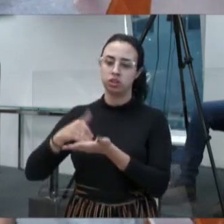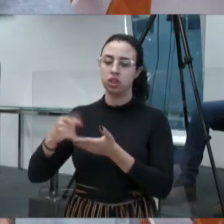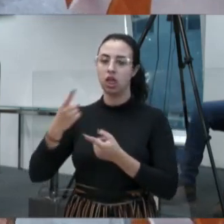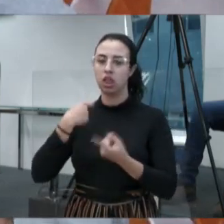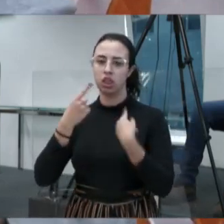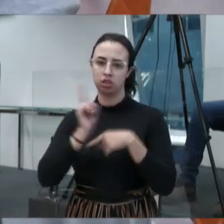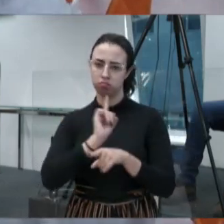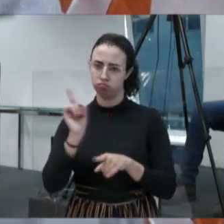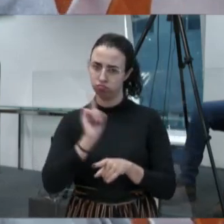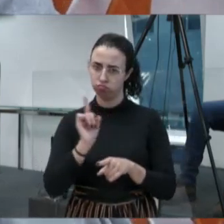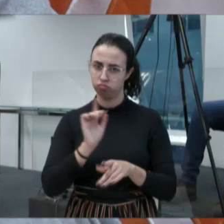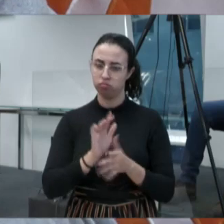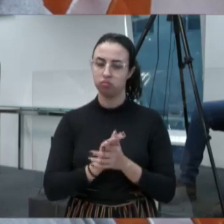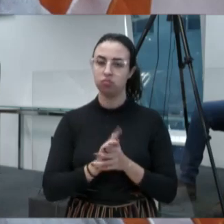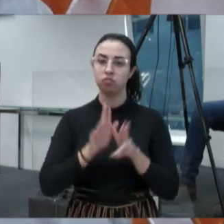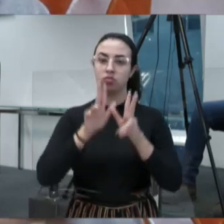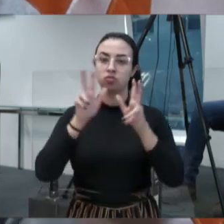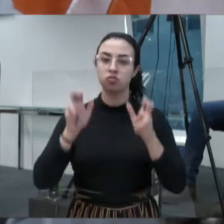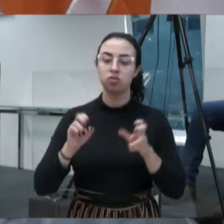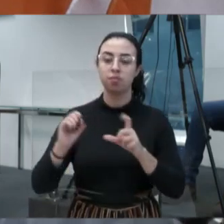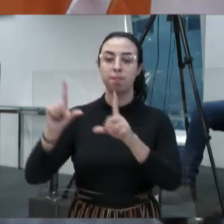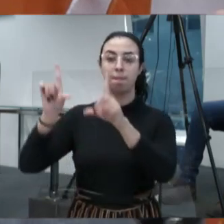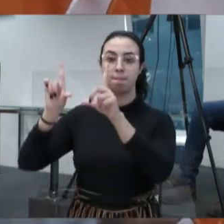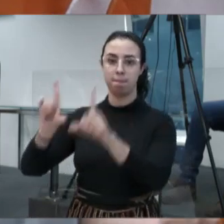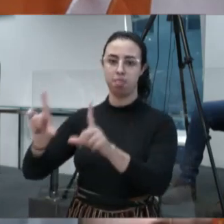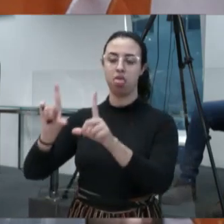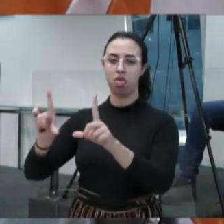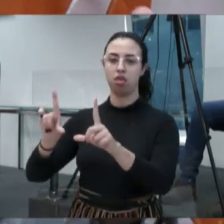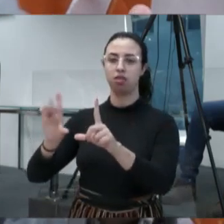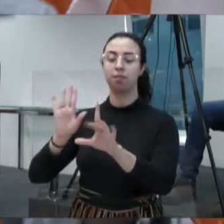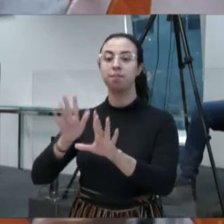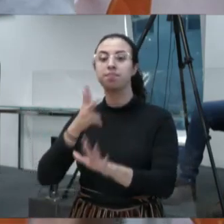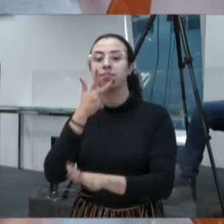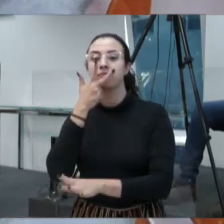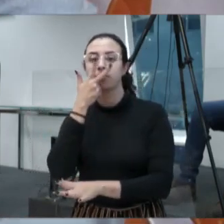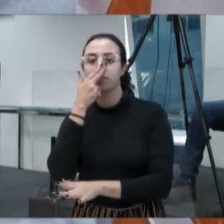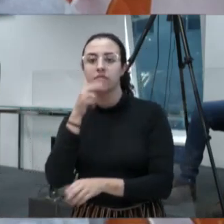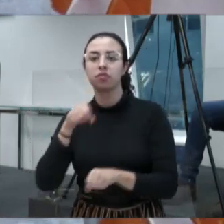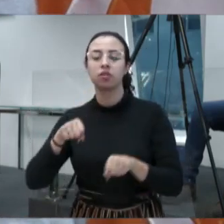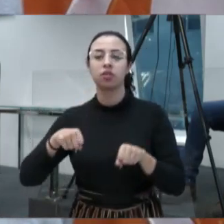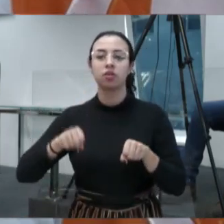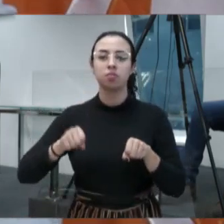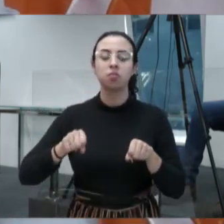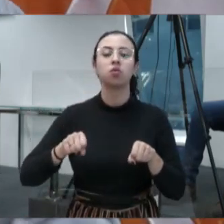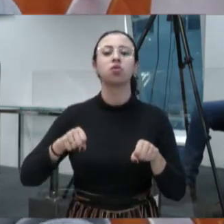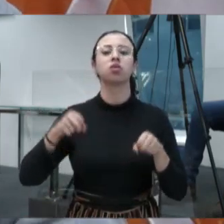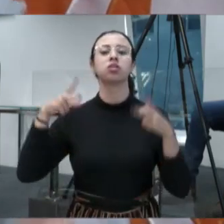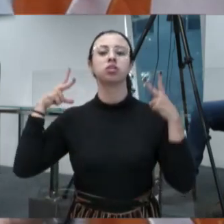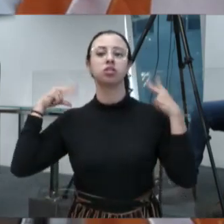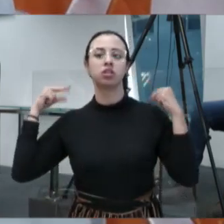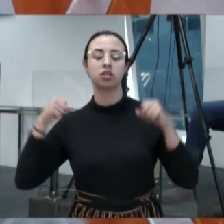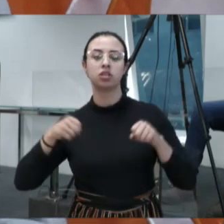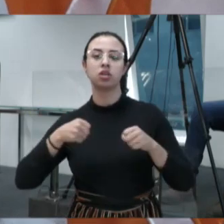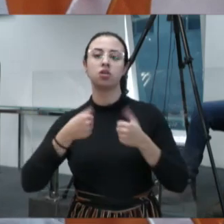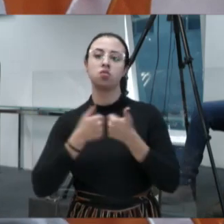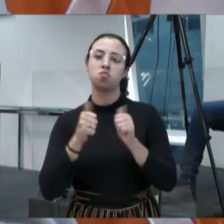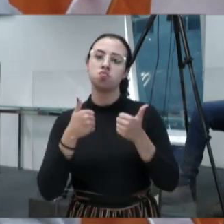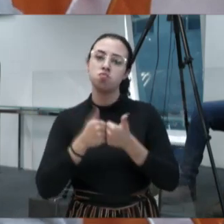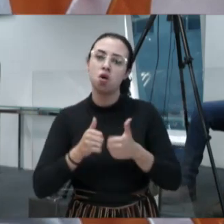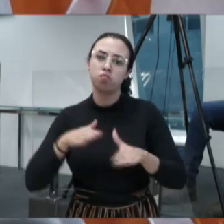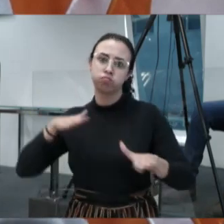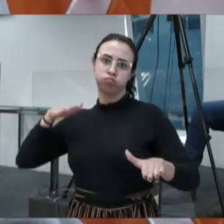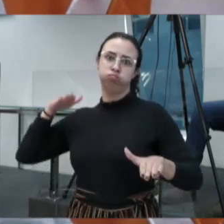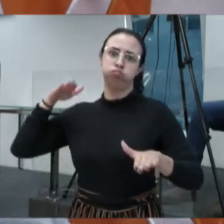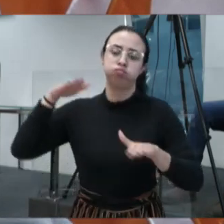falar com propriedade a questão da sinalização, mas me parece que o motorista da Transid lá avançou a via ali,